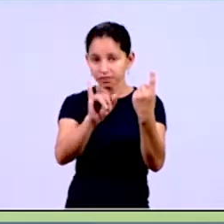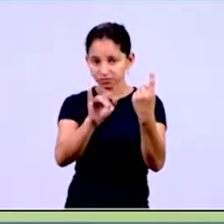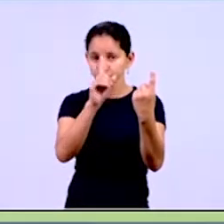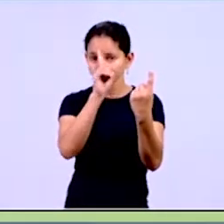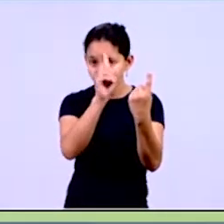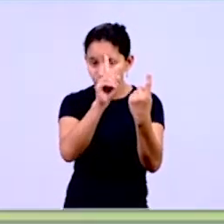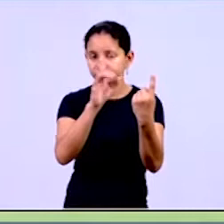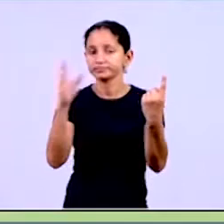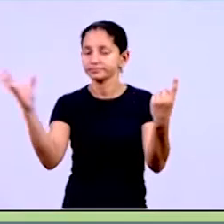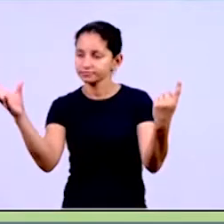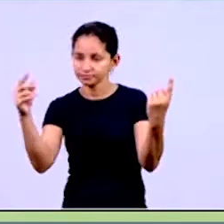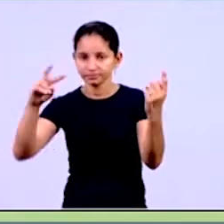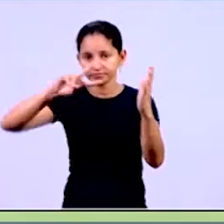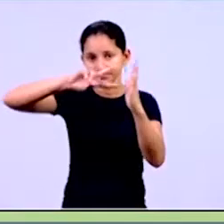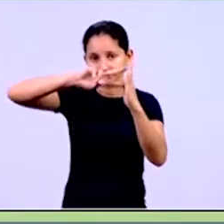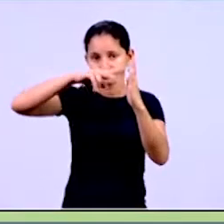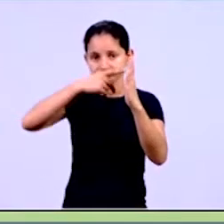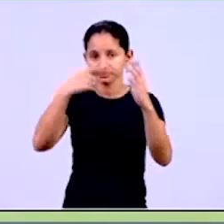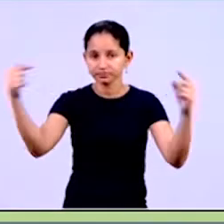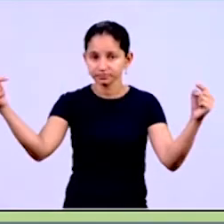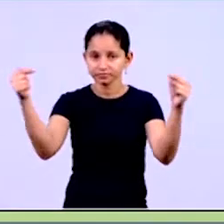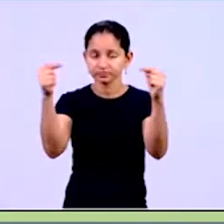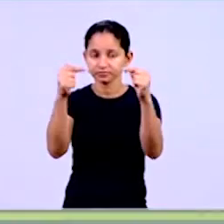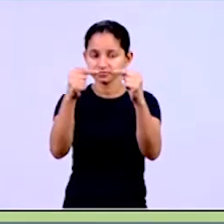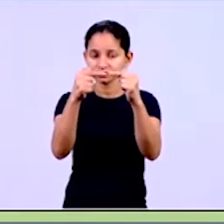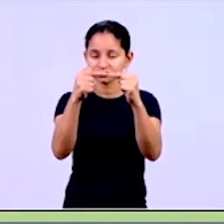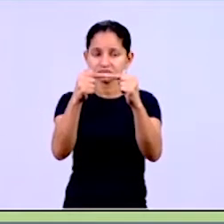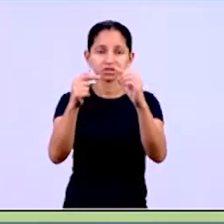unidade de informação na informática. Pode receber o valor